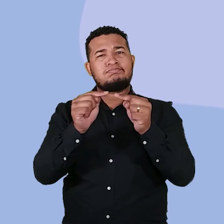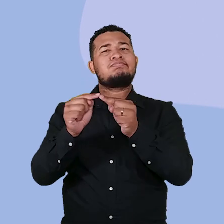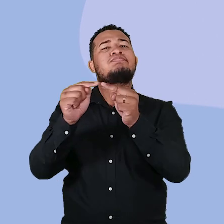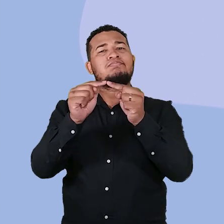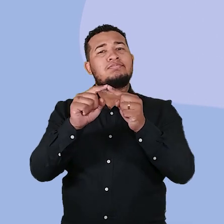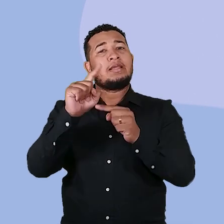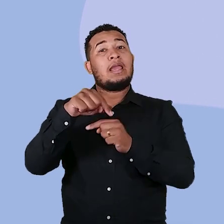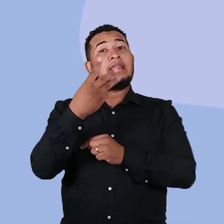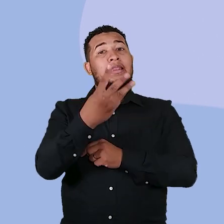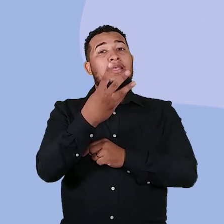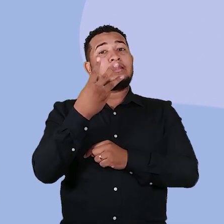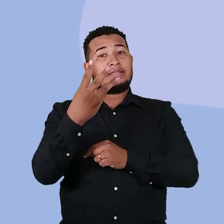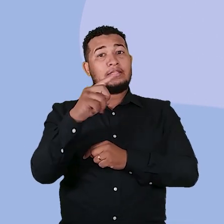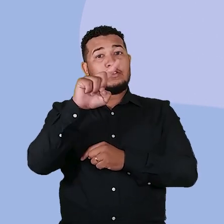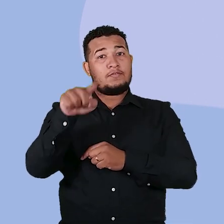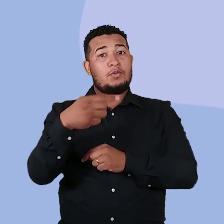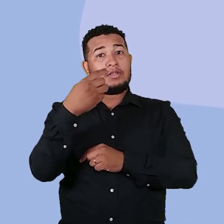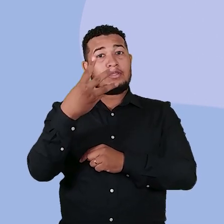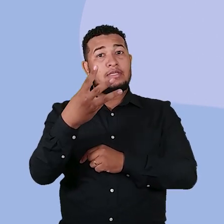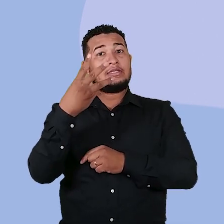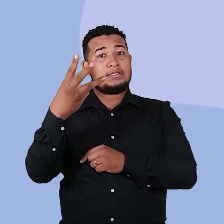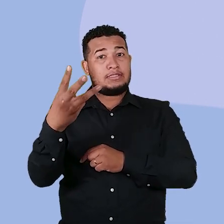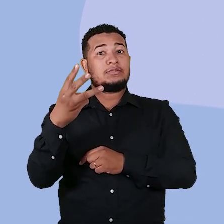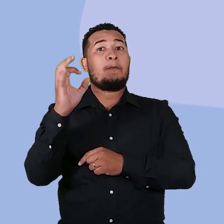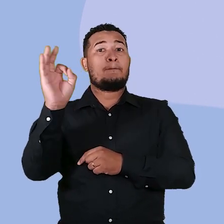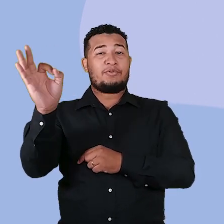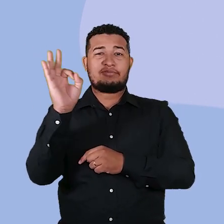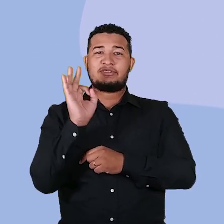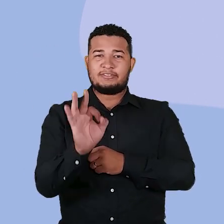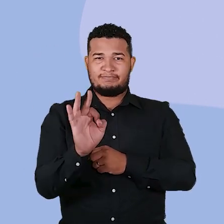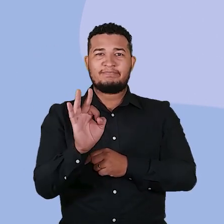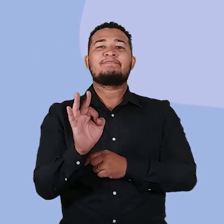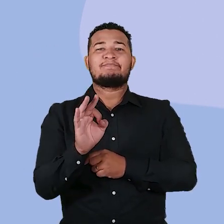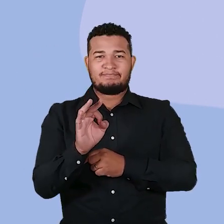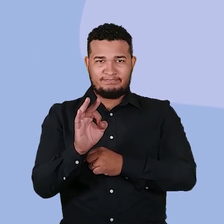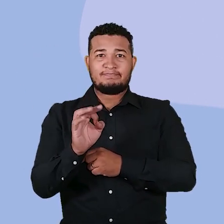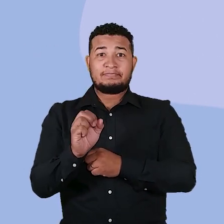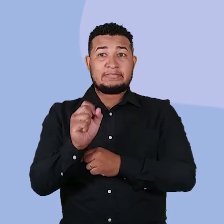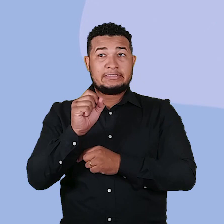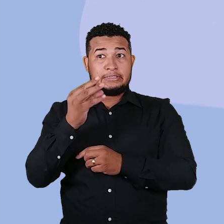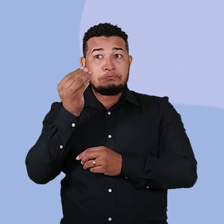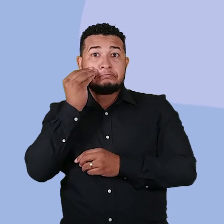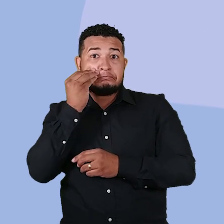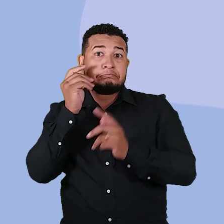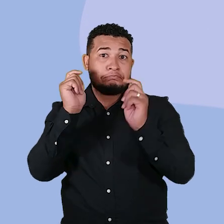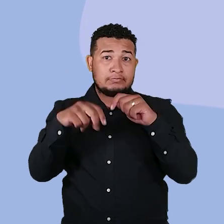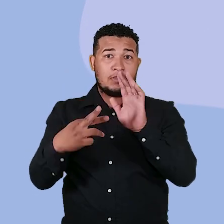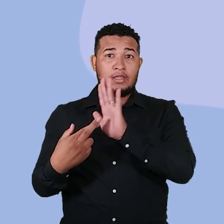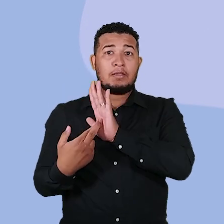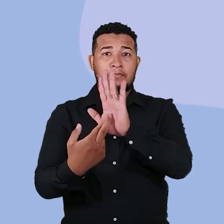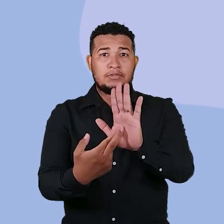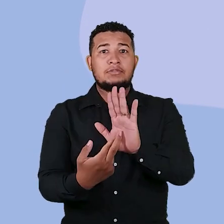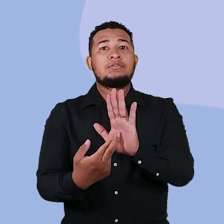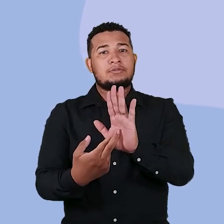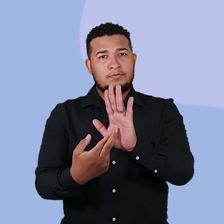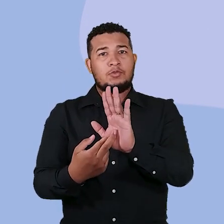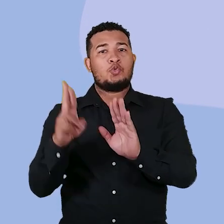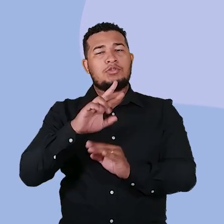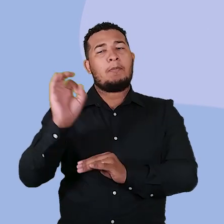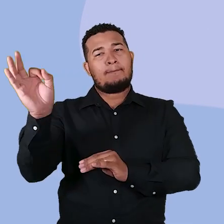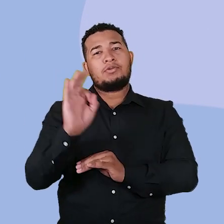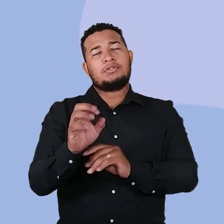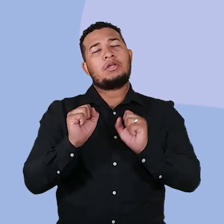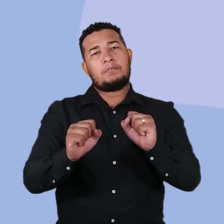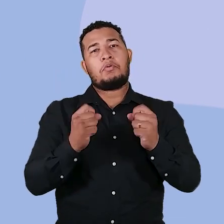e fazendo aquela continha 33,33 por cento se você preferir